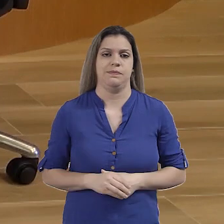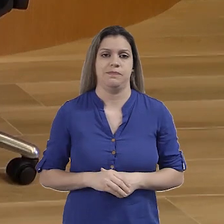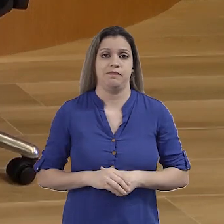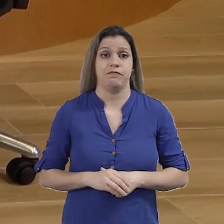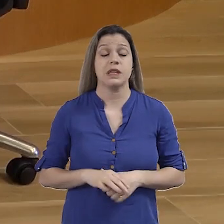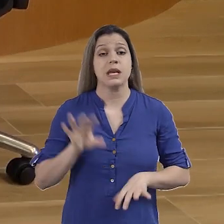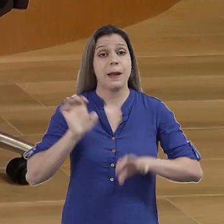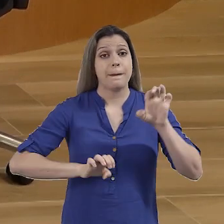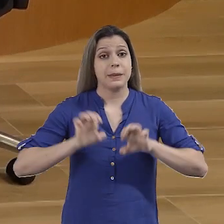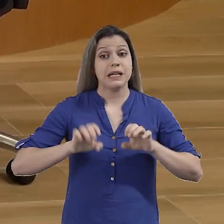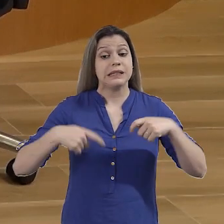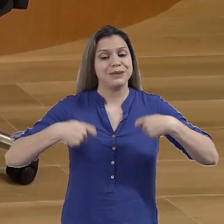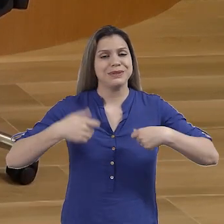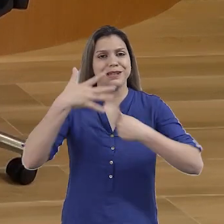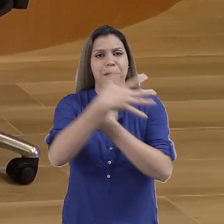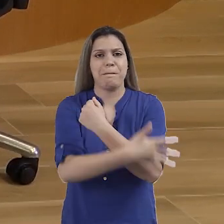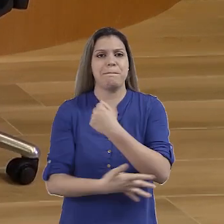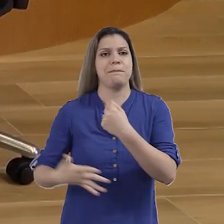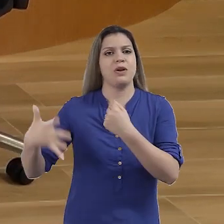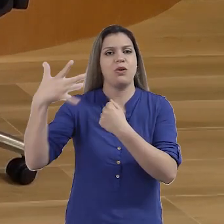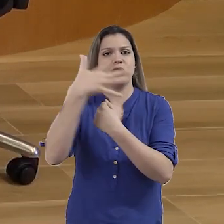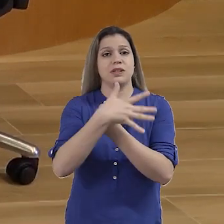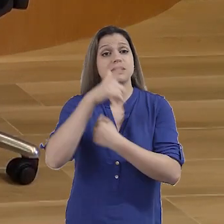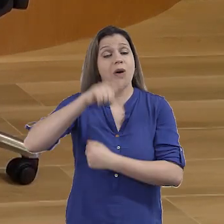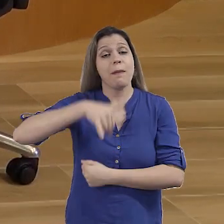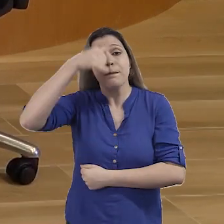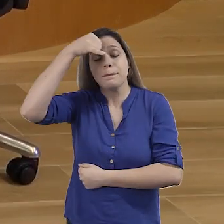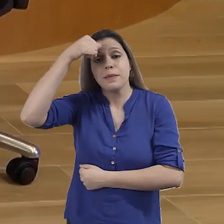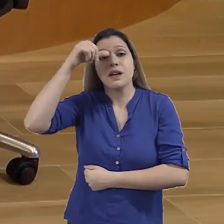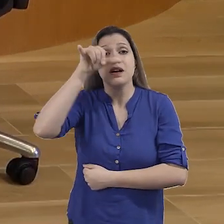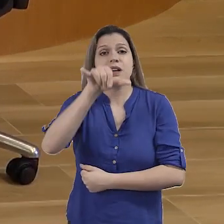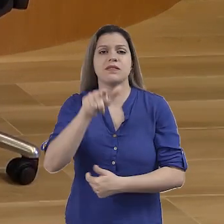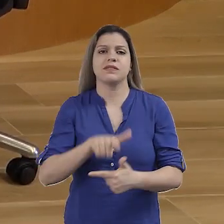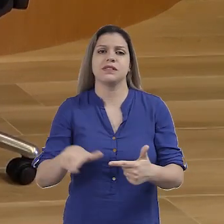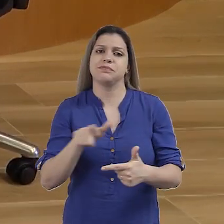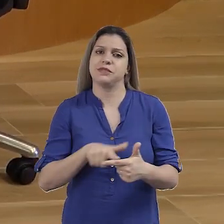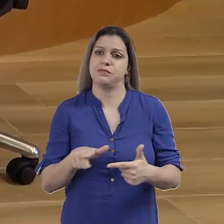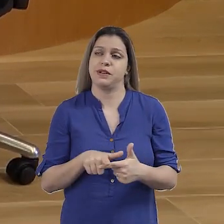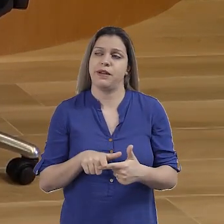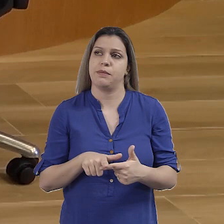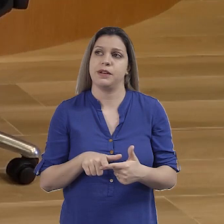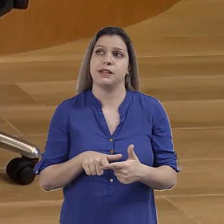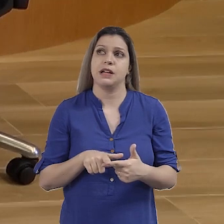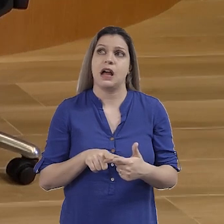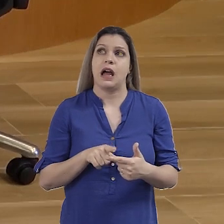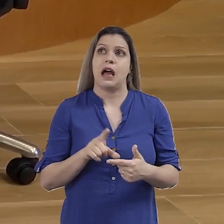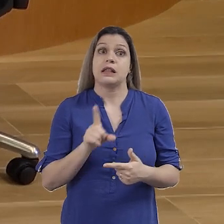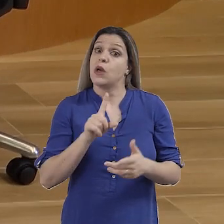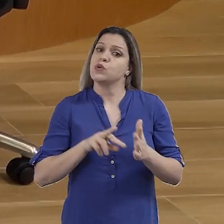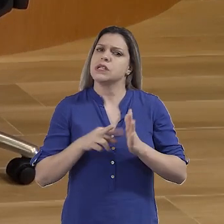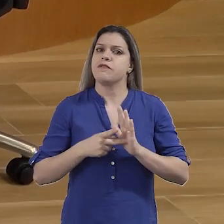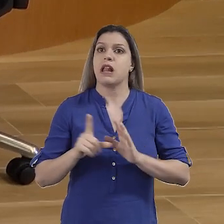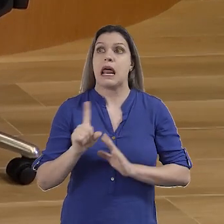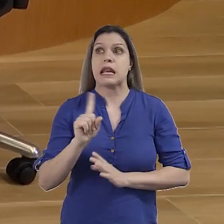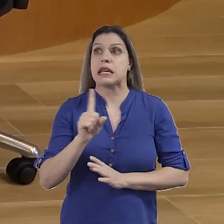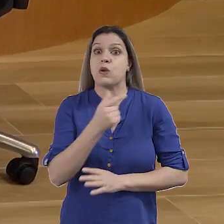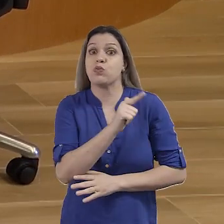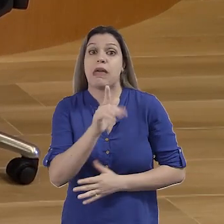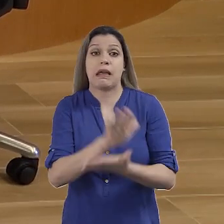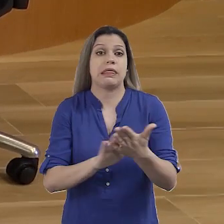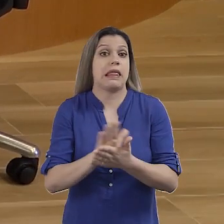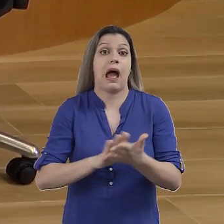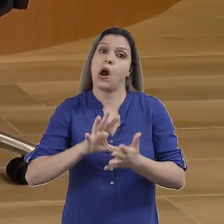faz com que a empresa se proteja, para que isso é uma prevenção. Não quer dizer que não vá